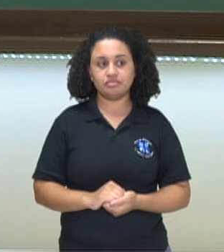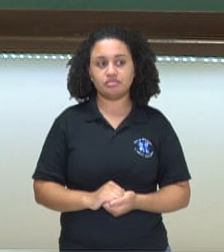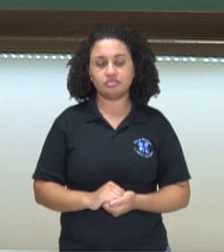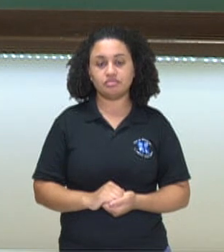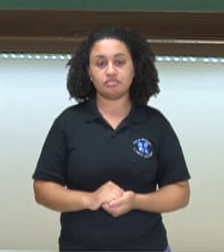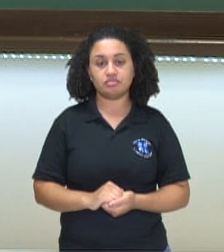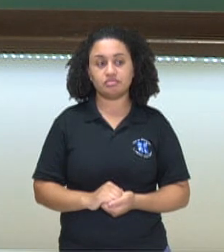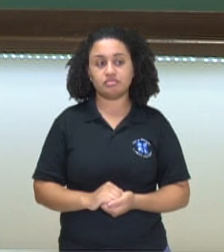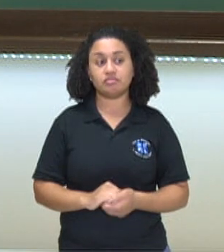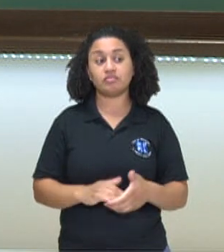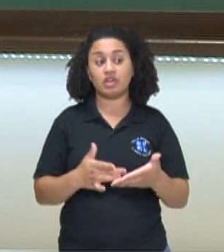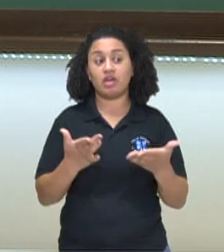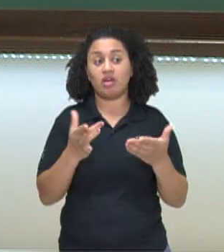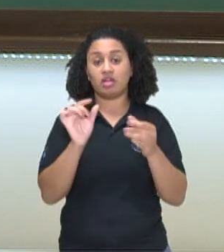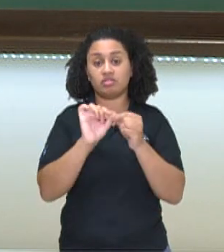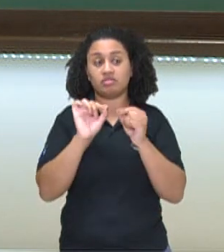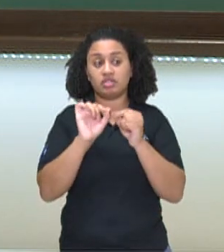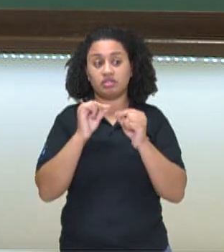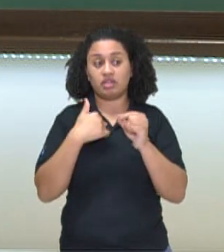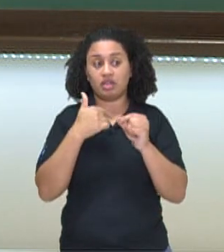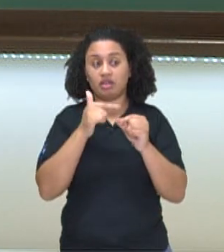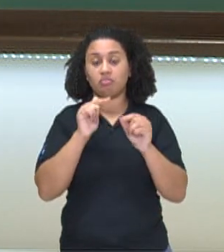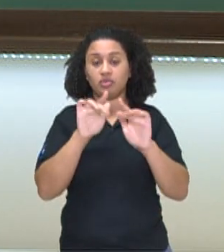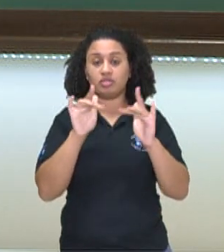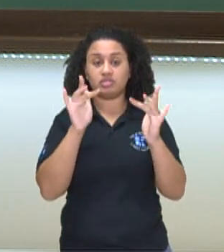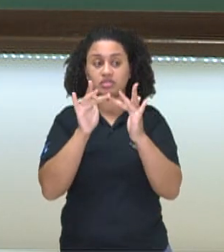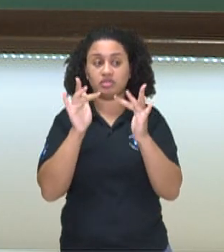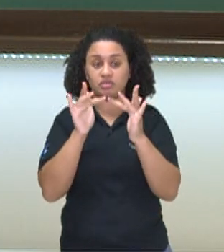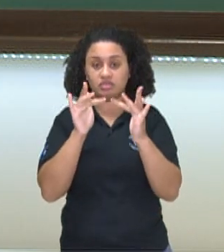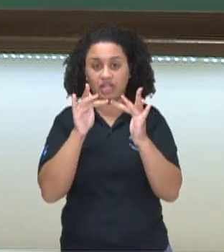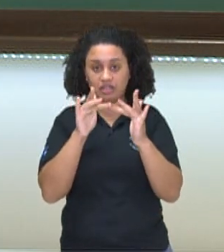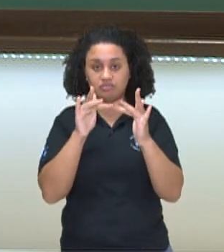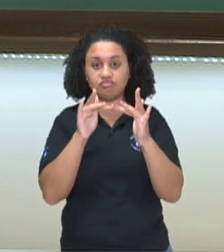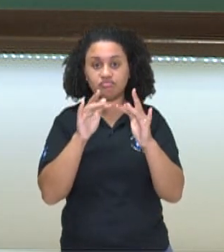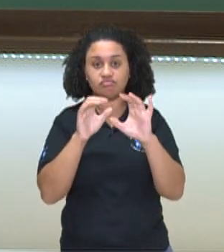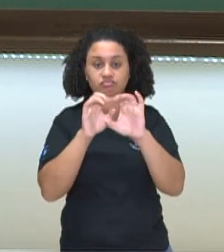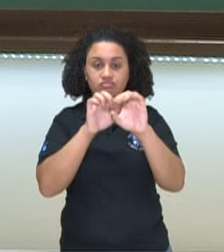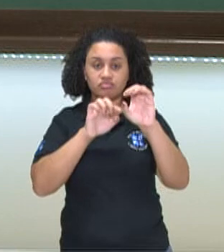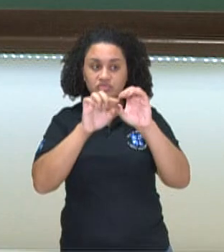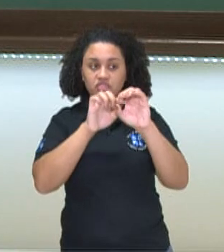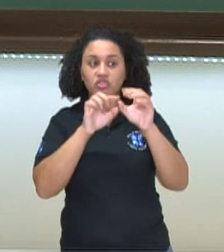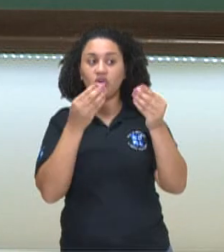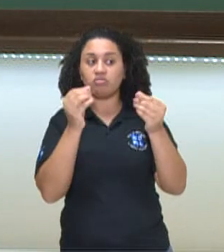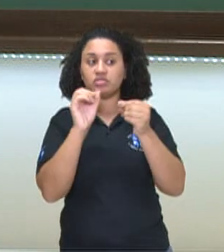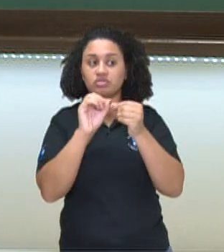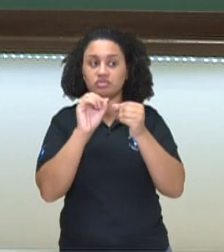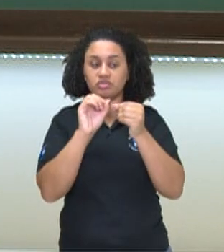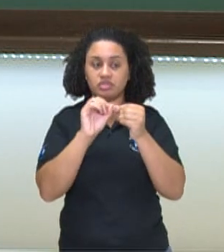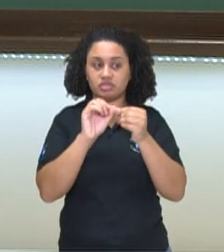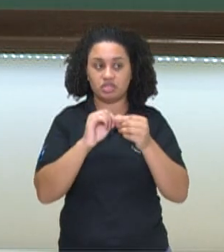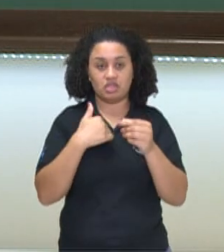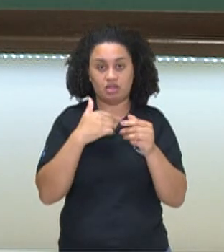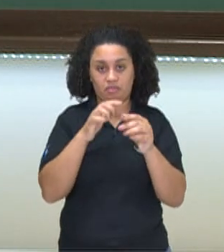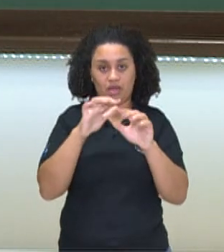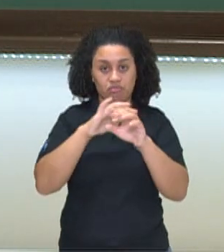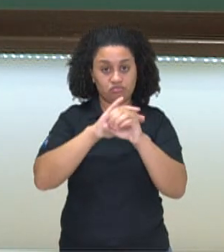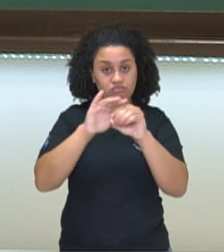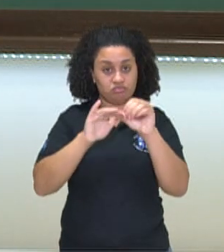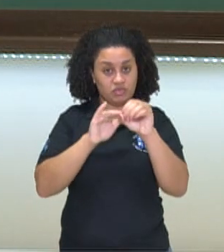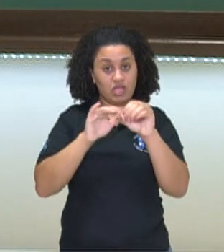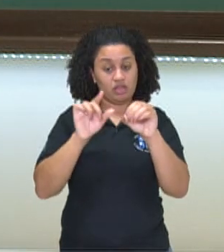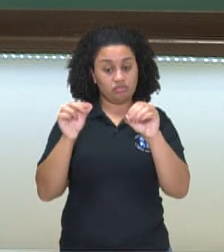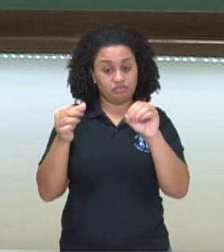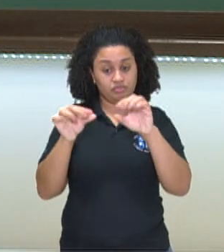eu vou eletrizar por contato essa minha latinha. Então, eu vou pegar, não pegue na latinha, pegue no